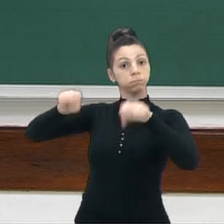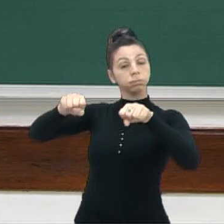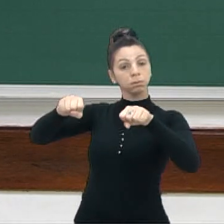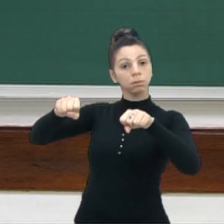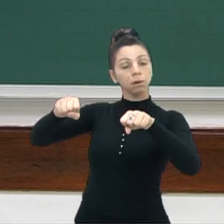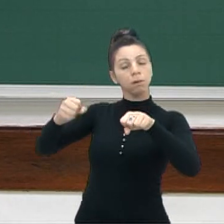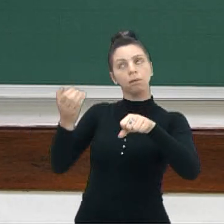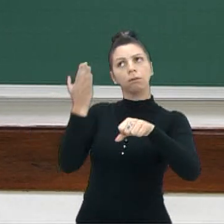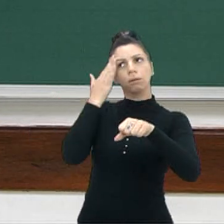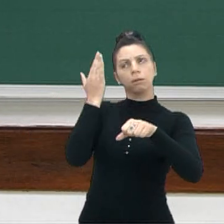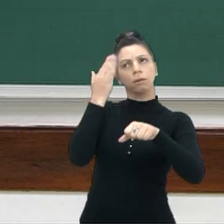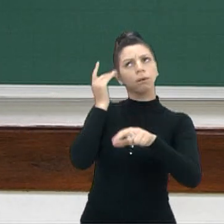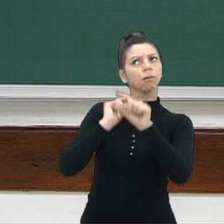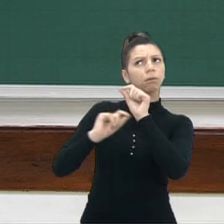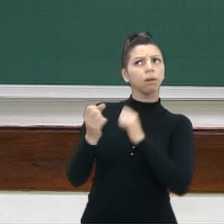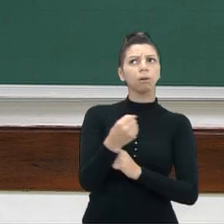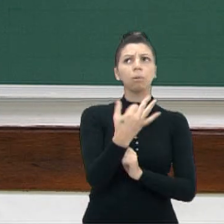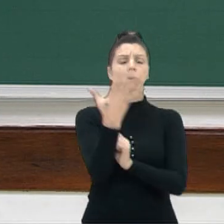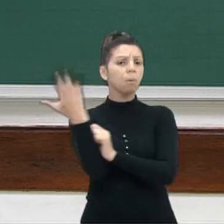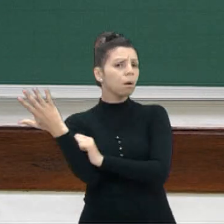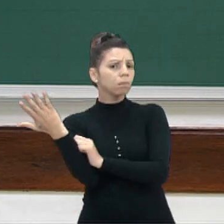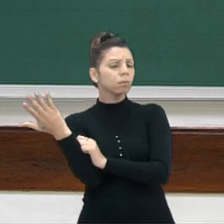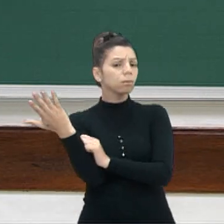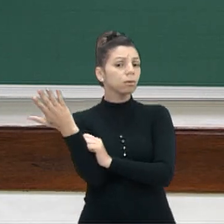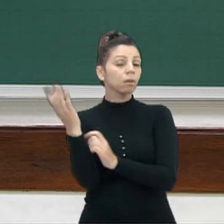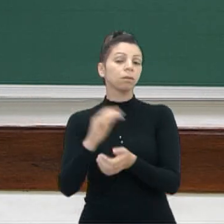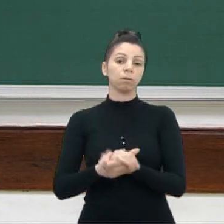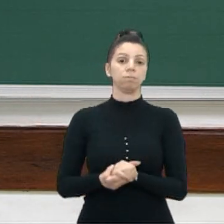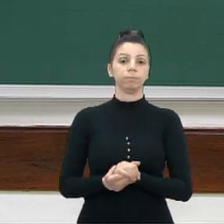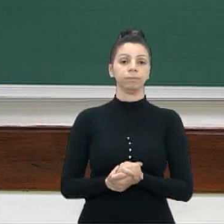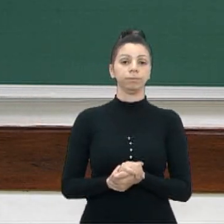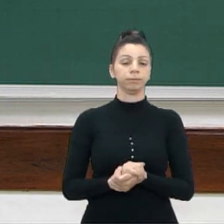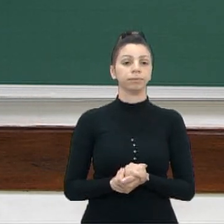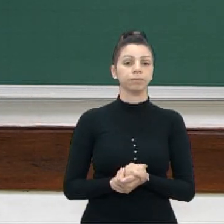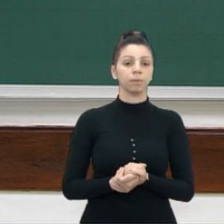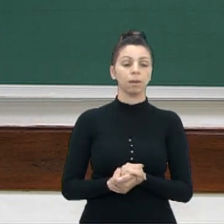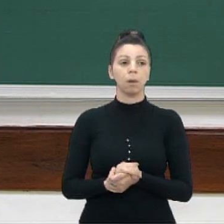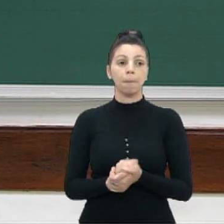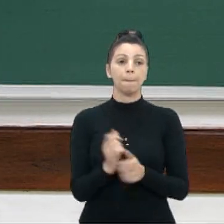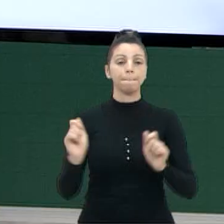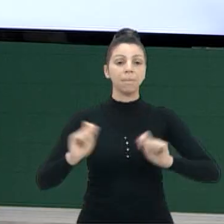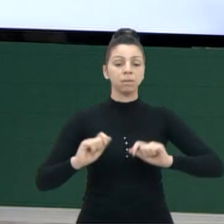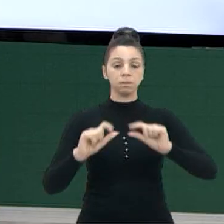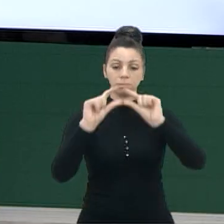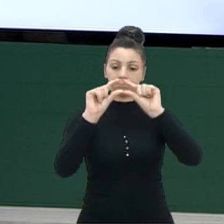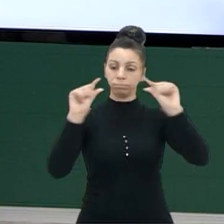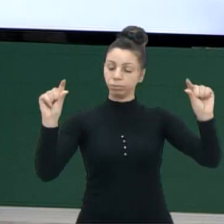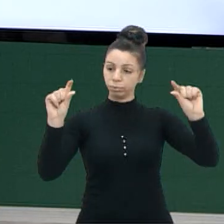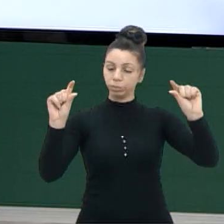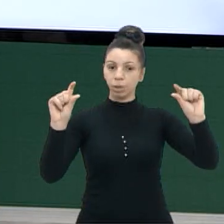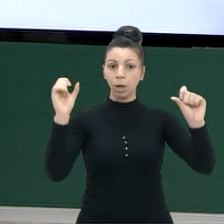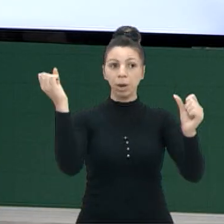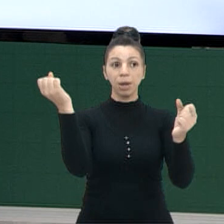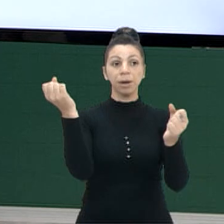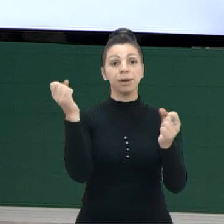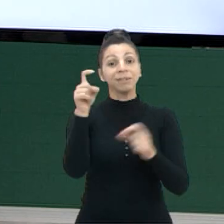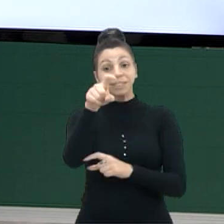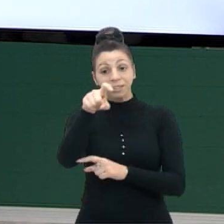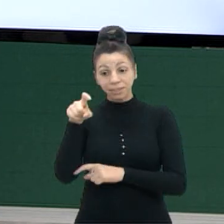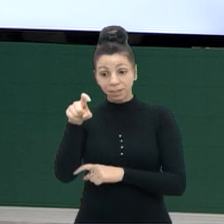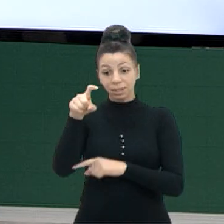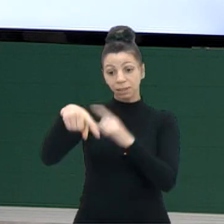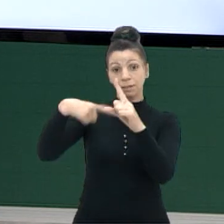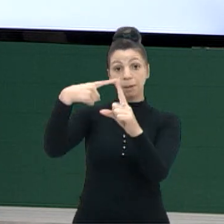eu não tenho como saber. Então, o que eu vou fazer? Eu vou montar X carros mais